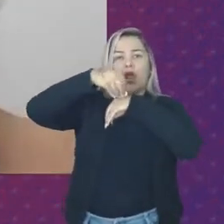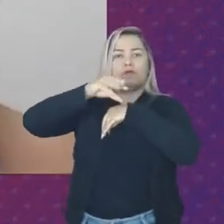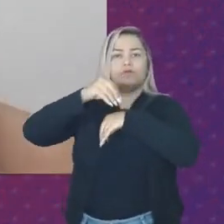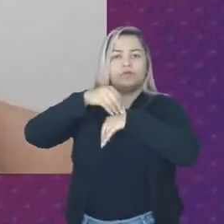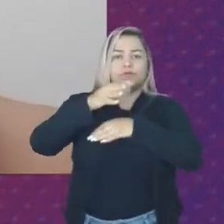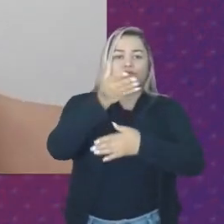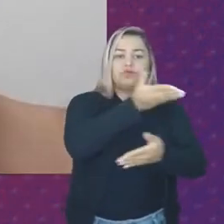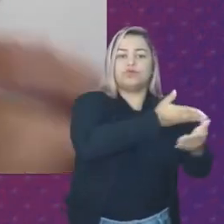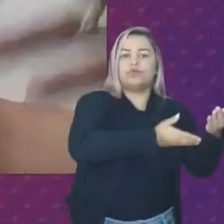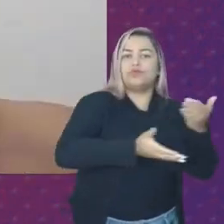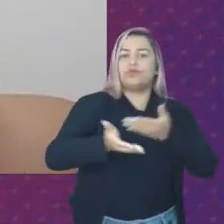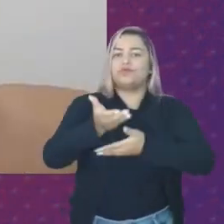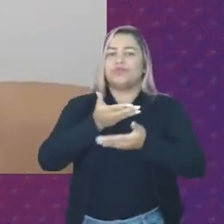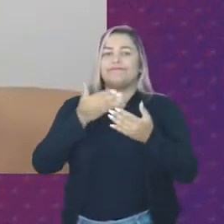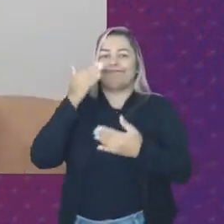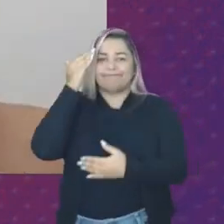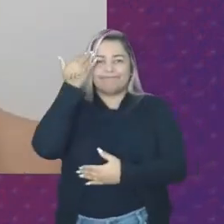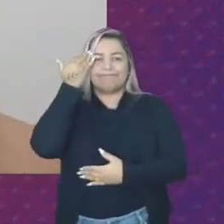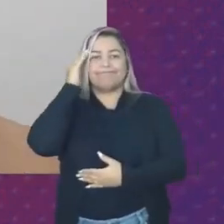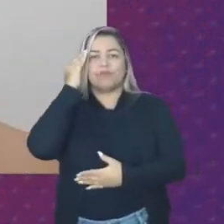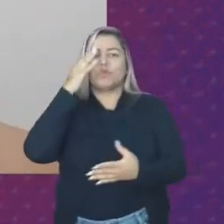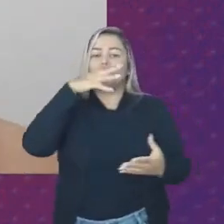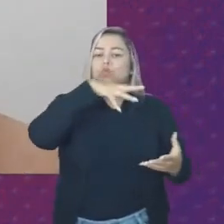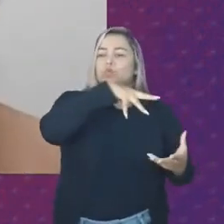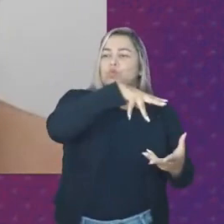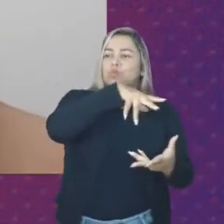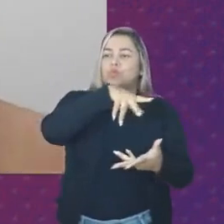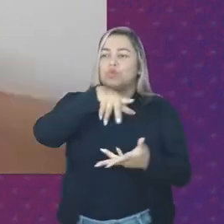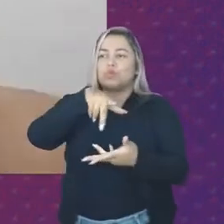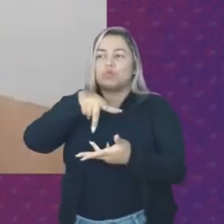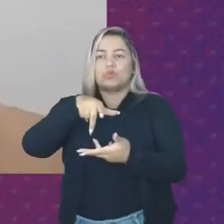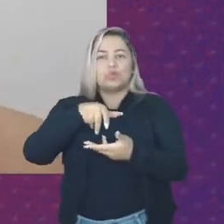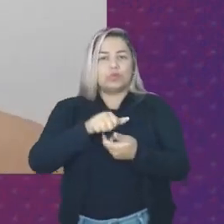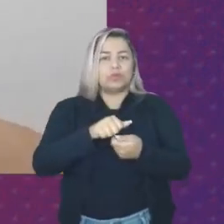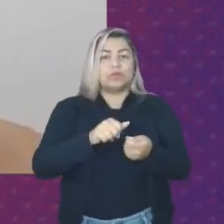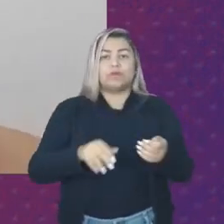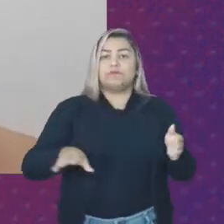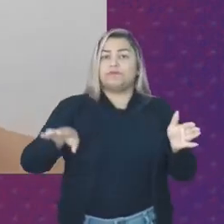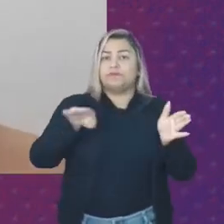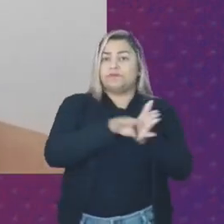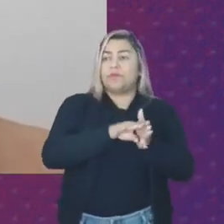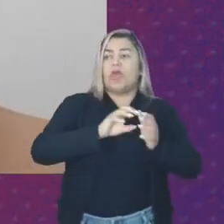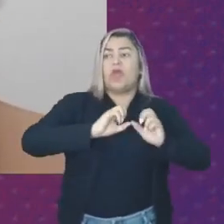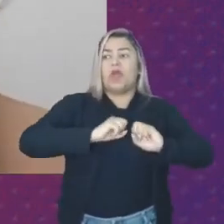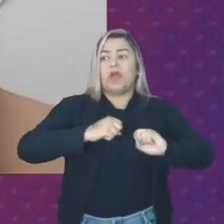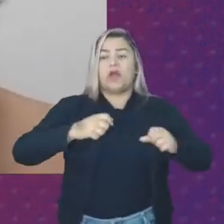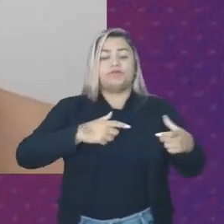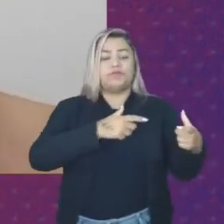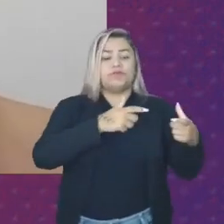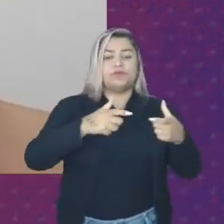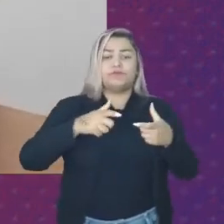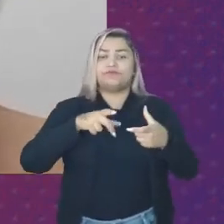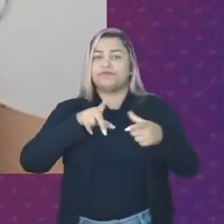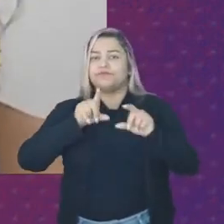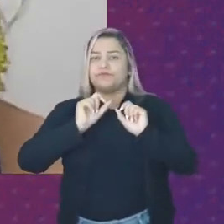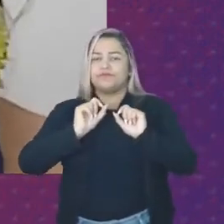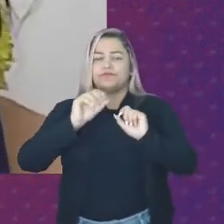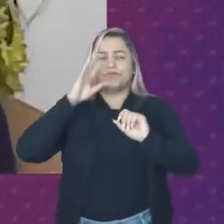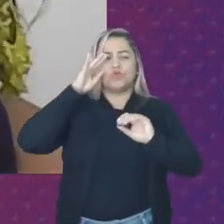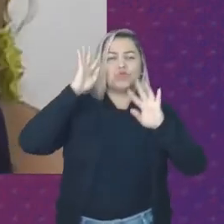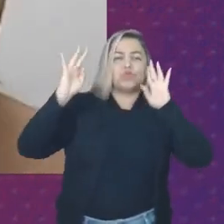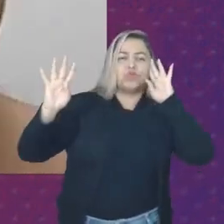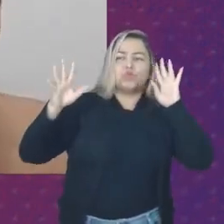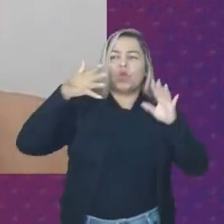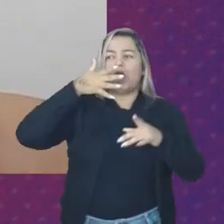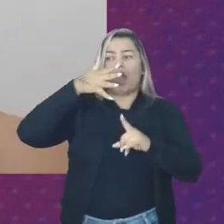uma grande forma de entender o mundo, de chegar a grandes lugares, deixa lições a cada